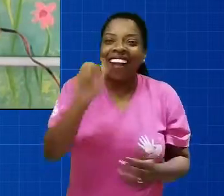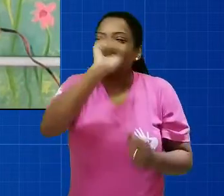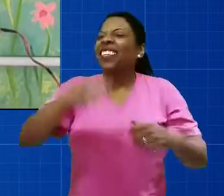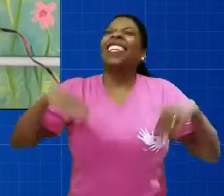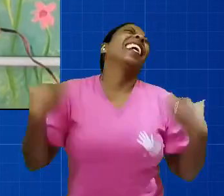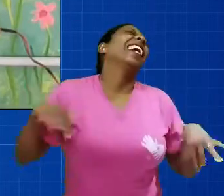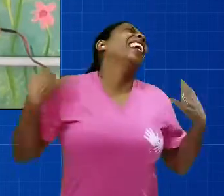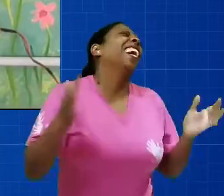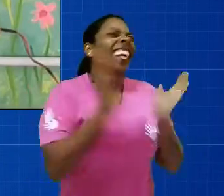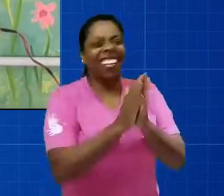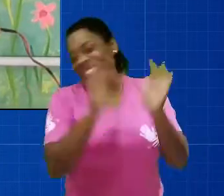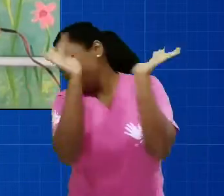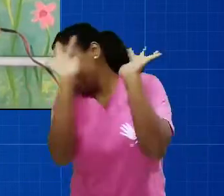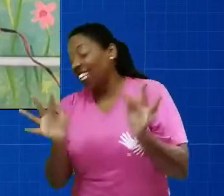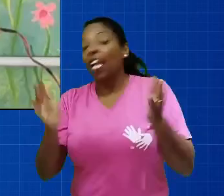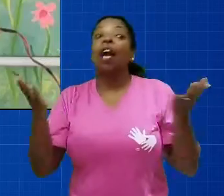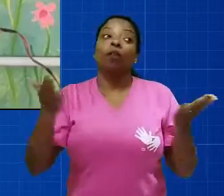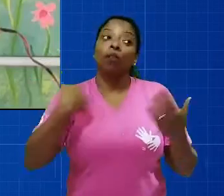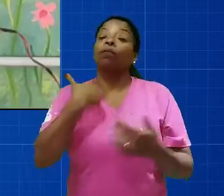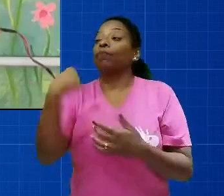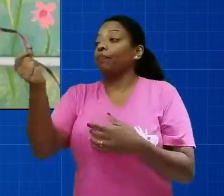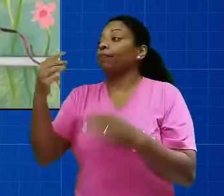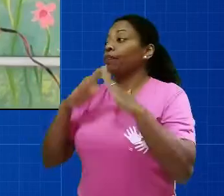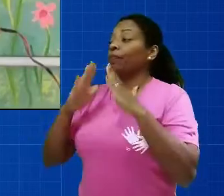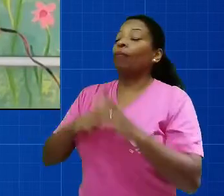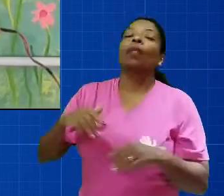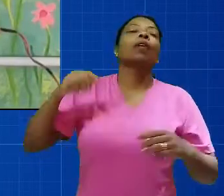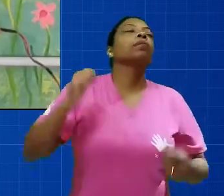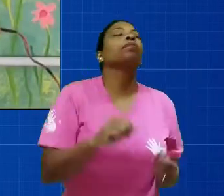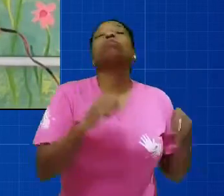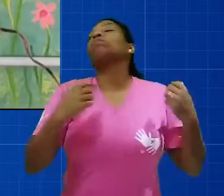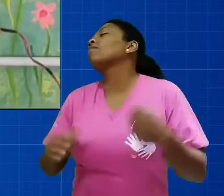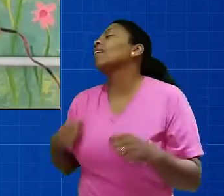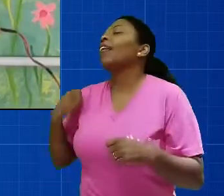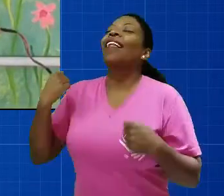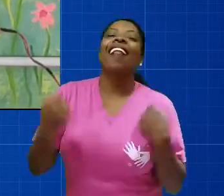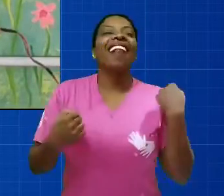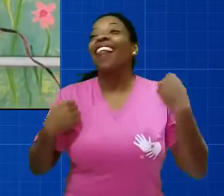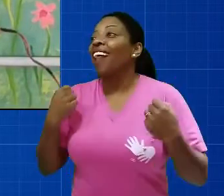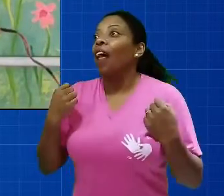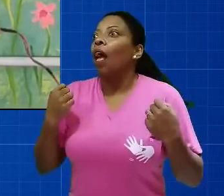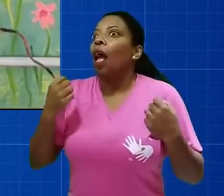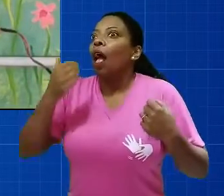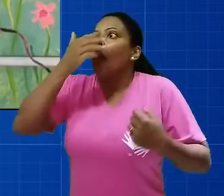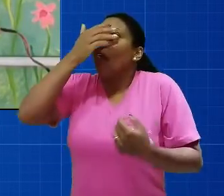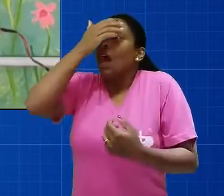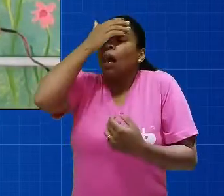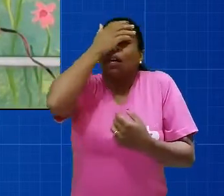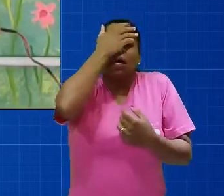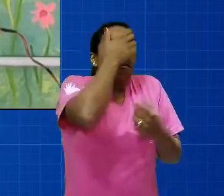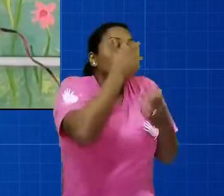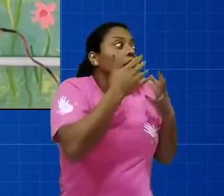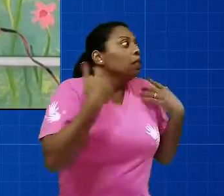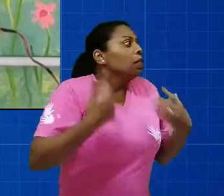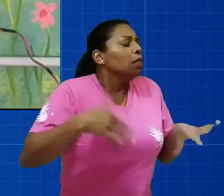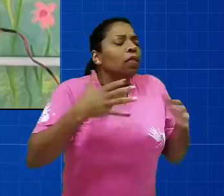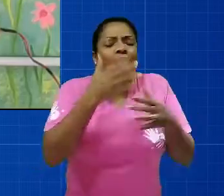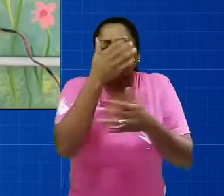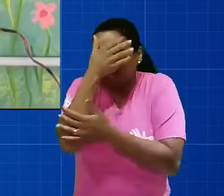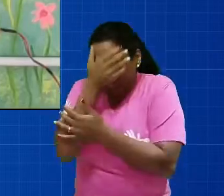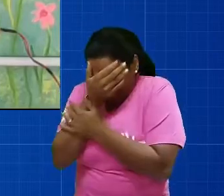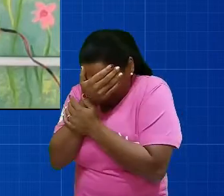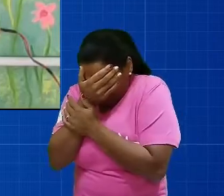aves, mas quando ele estava lá correndo, se deparou. Ai, veio uma voz assim na